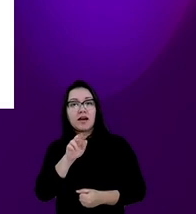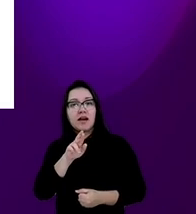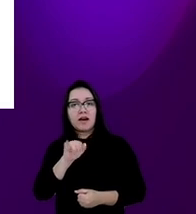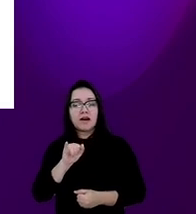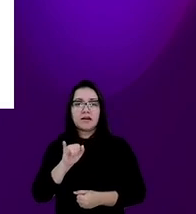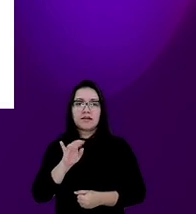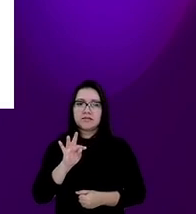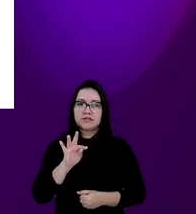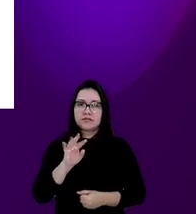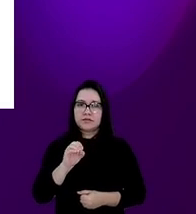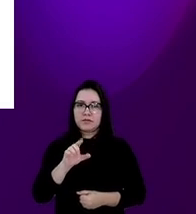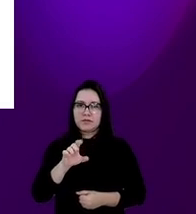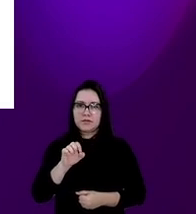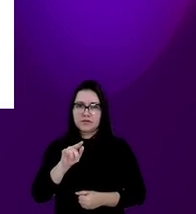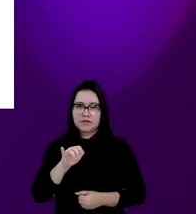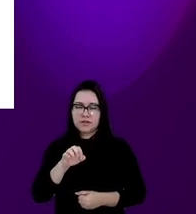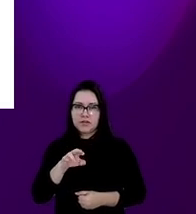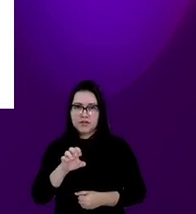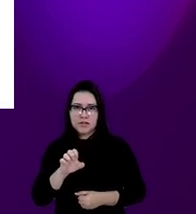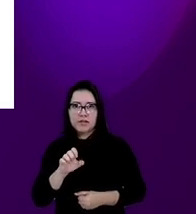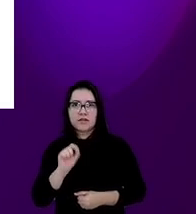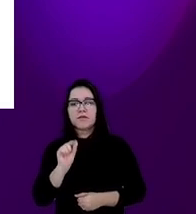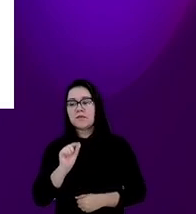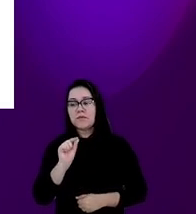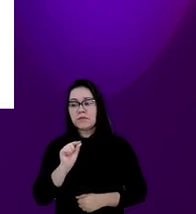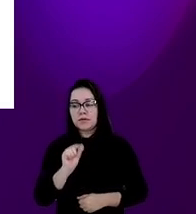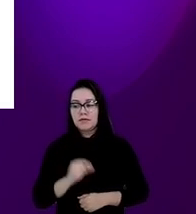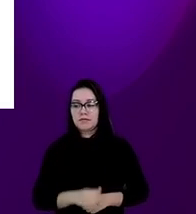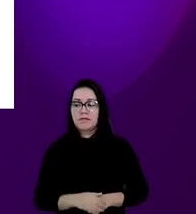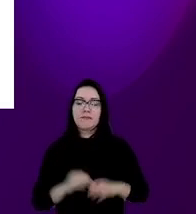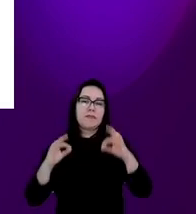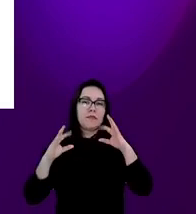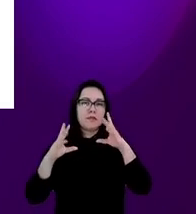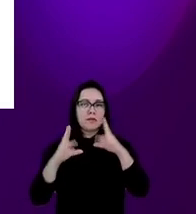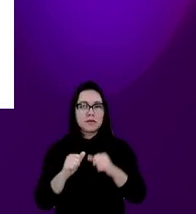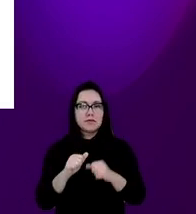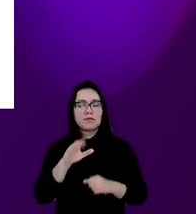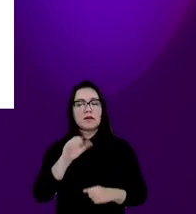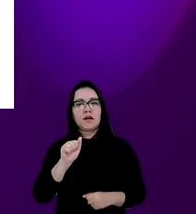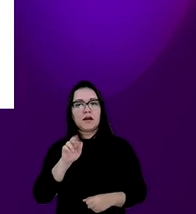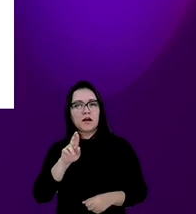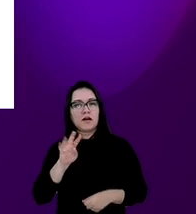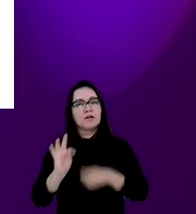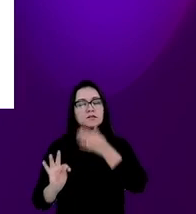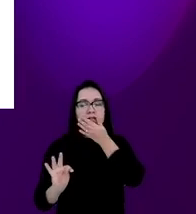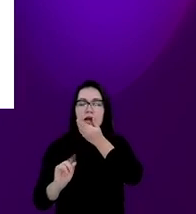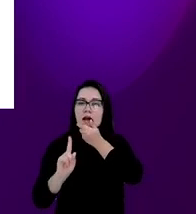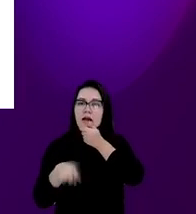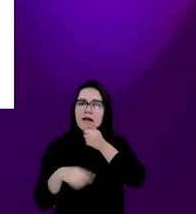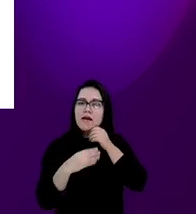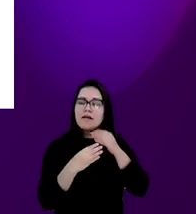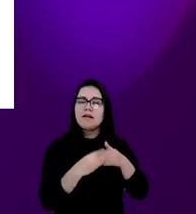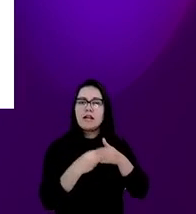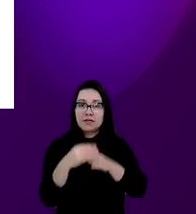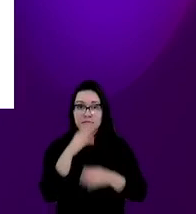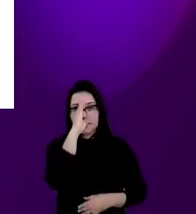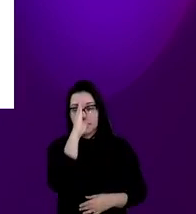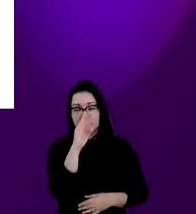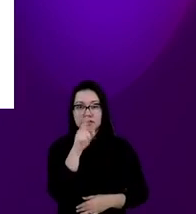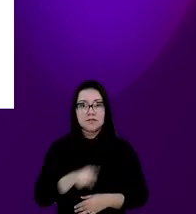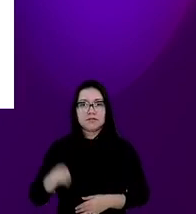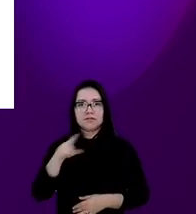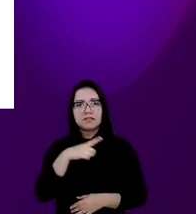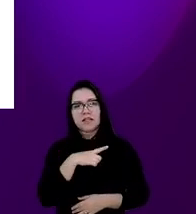a doença de enxerto contra hospedeiro, todos os CAR-Ts levam, principalmente aqueles que têm